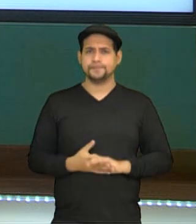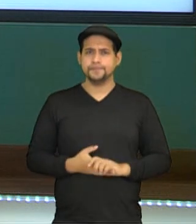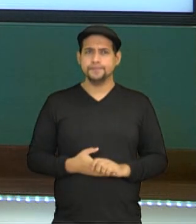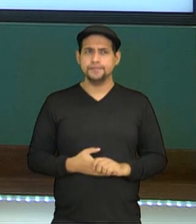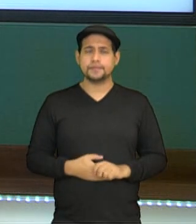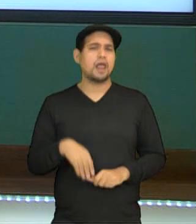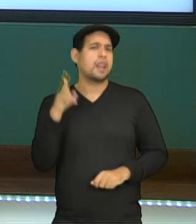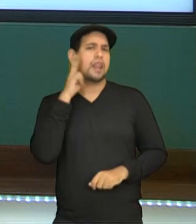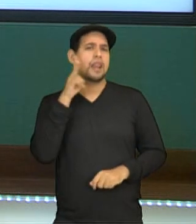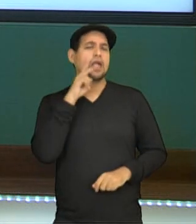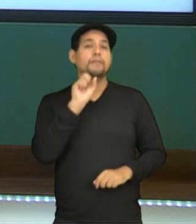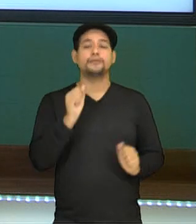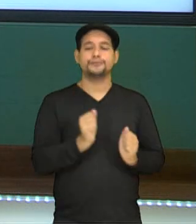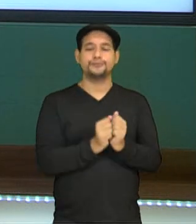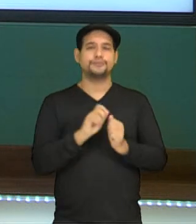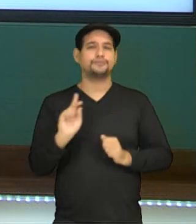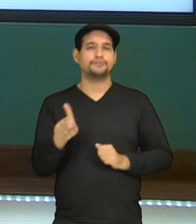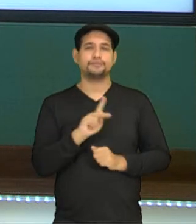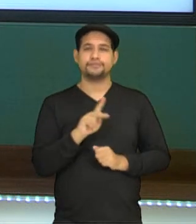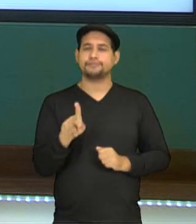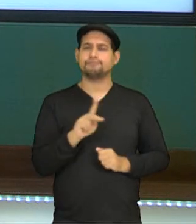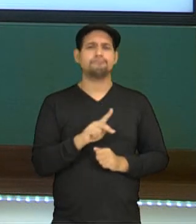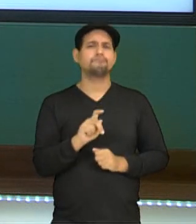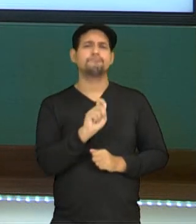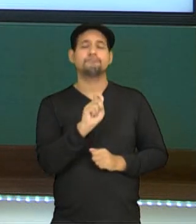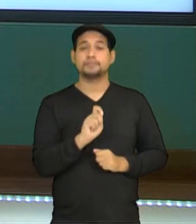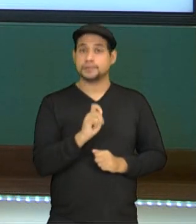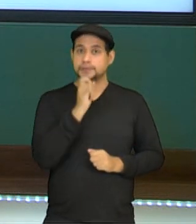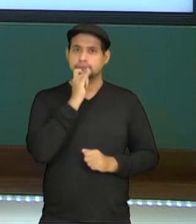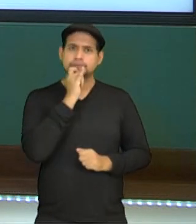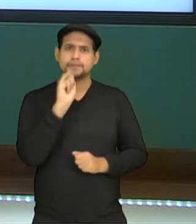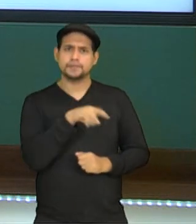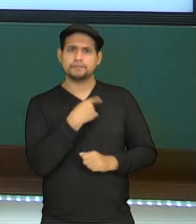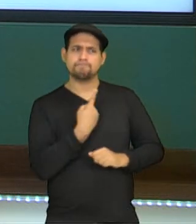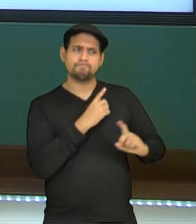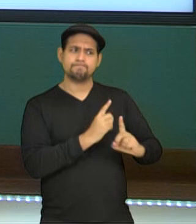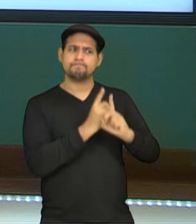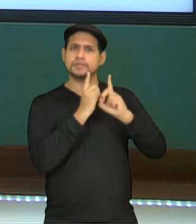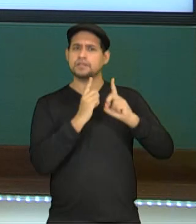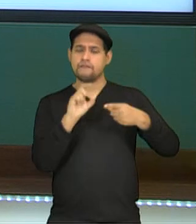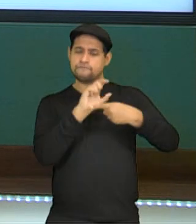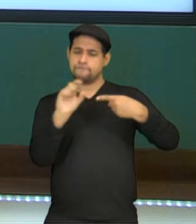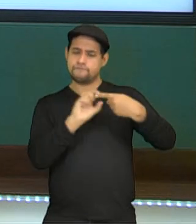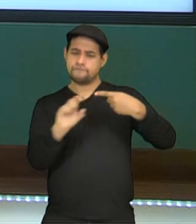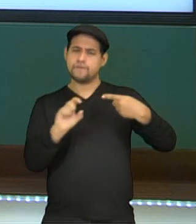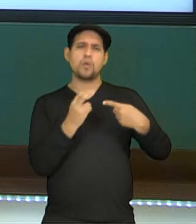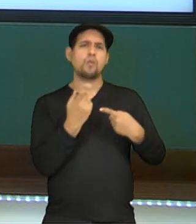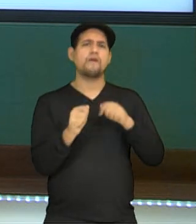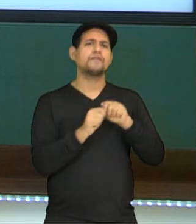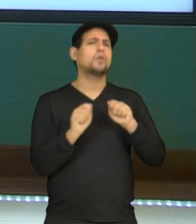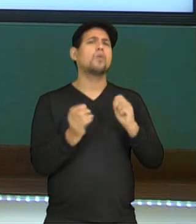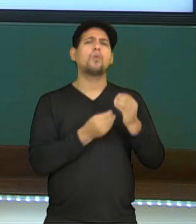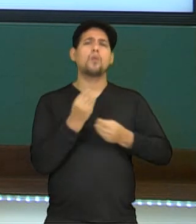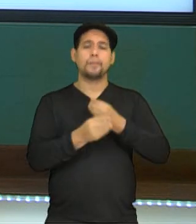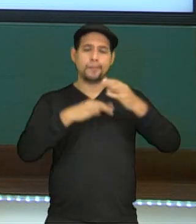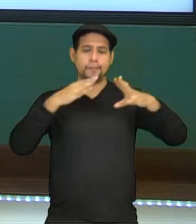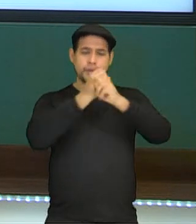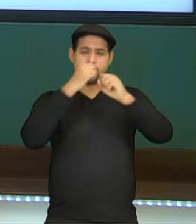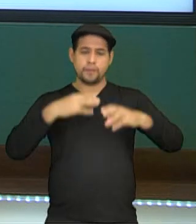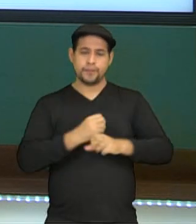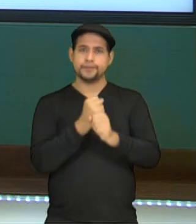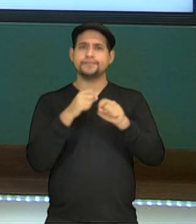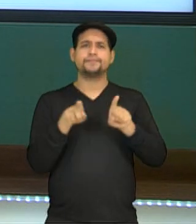Então lembre-se aqui com a professora, né? Que encontramos, né, frações equivalentes fazendo como? Multiplicação,